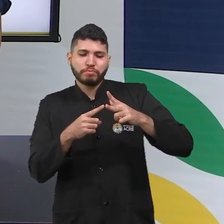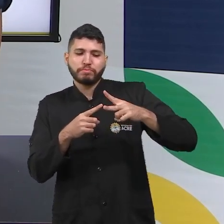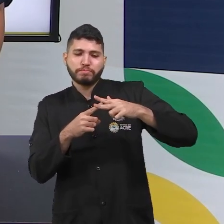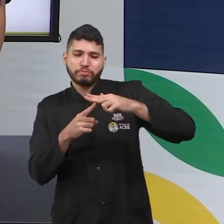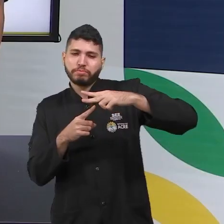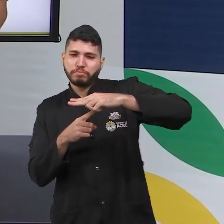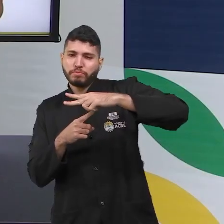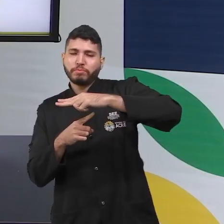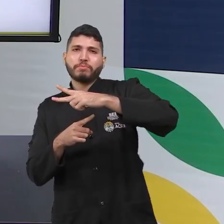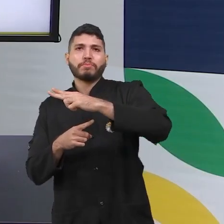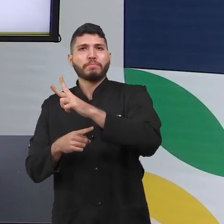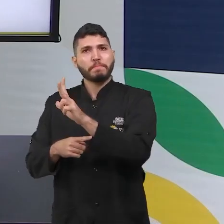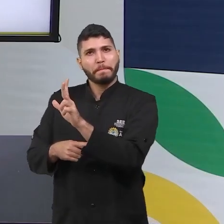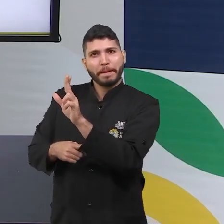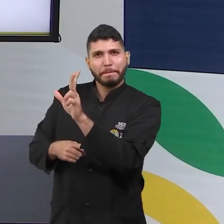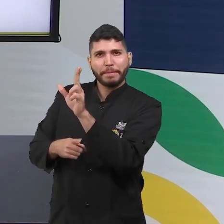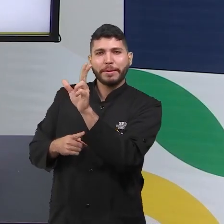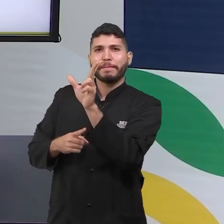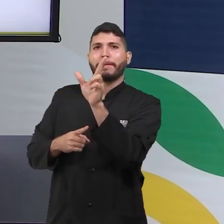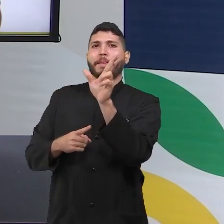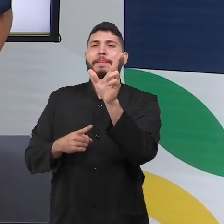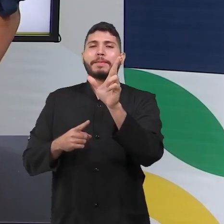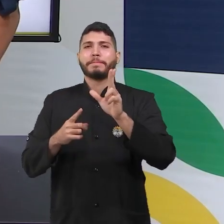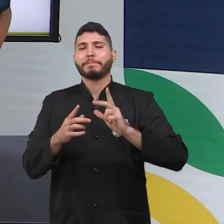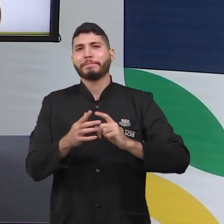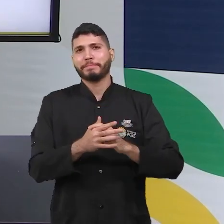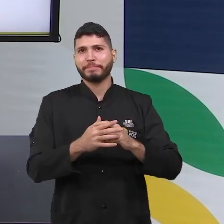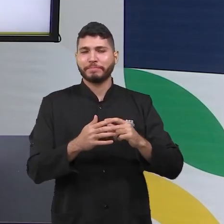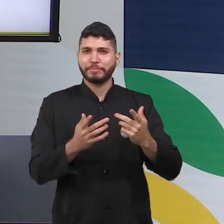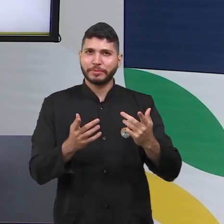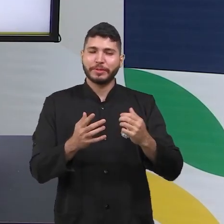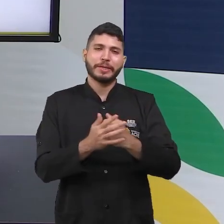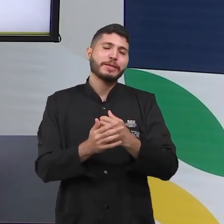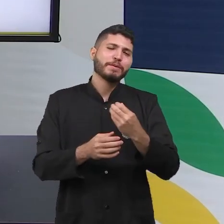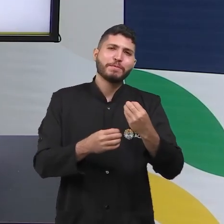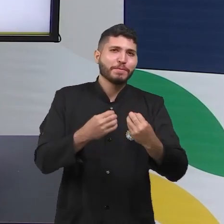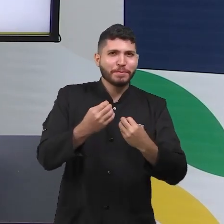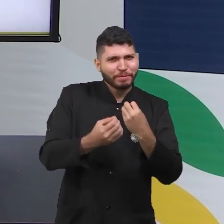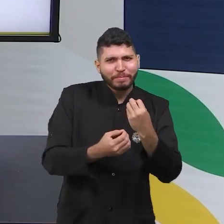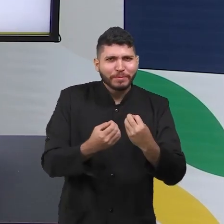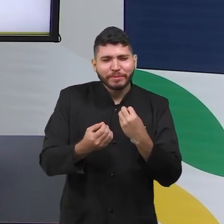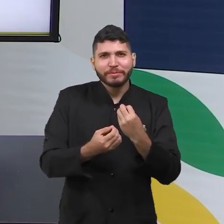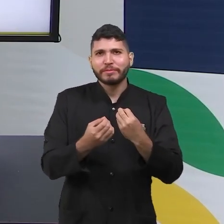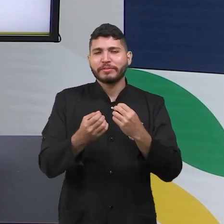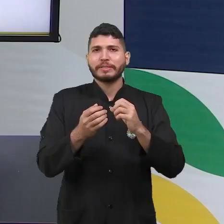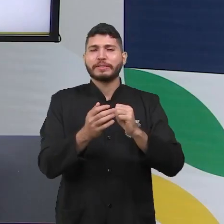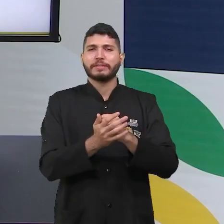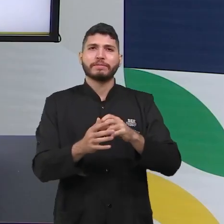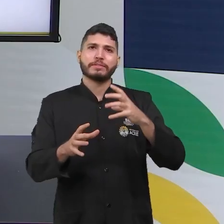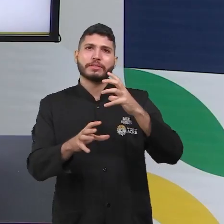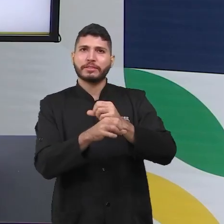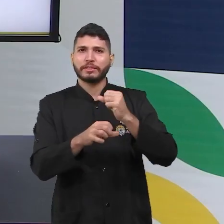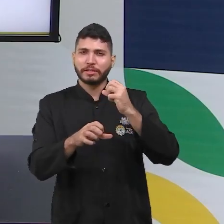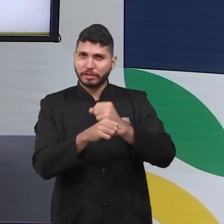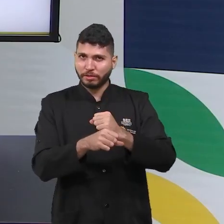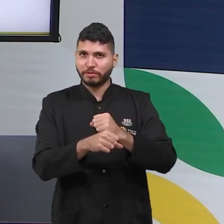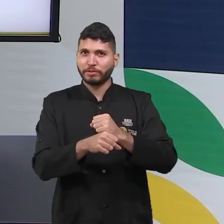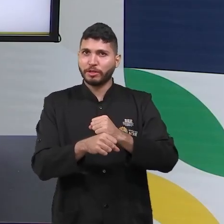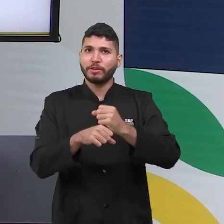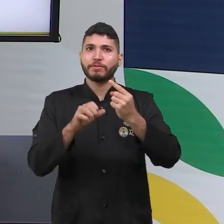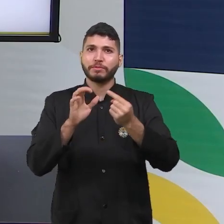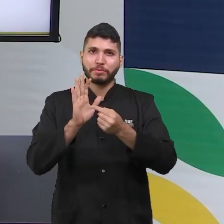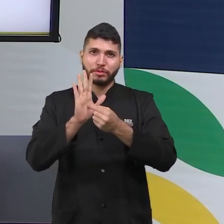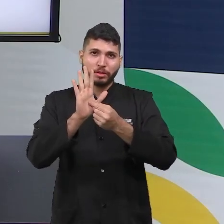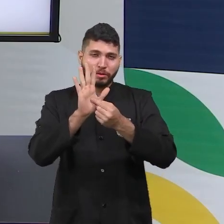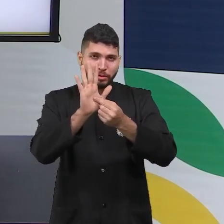congruência. E nós vamos falar sobre 4 casos. Dentre esses 4 casos, nós já falamos aqui